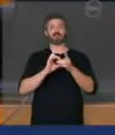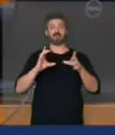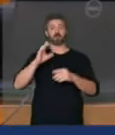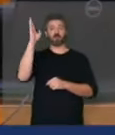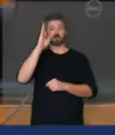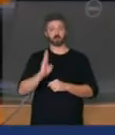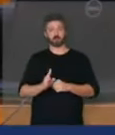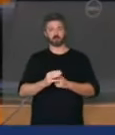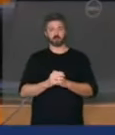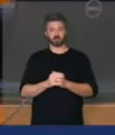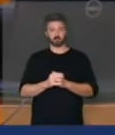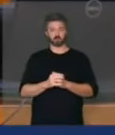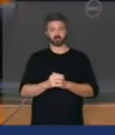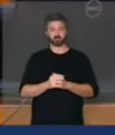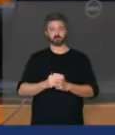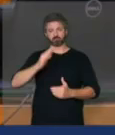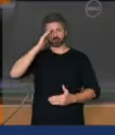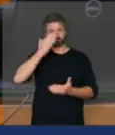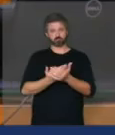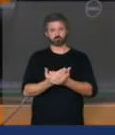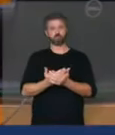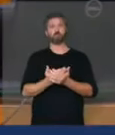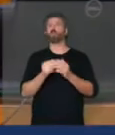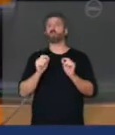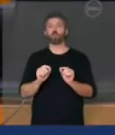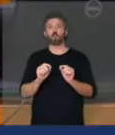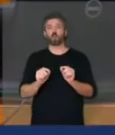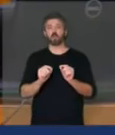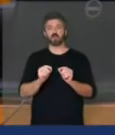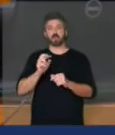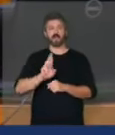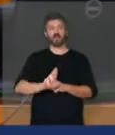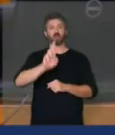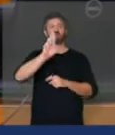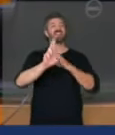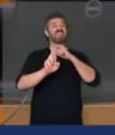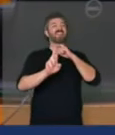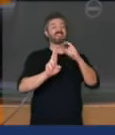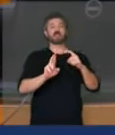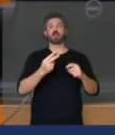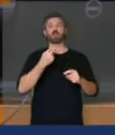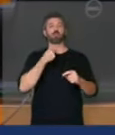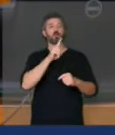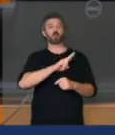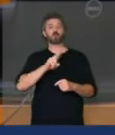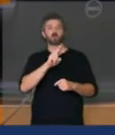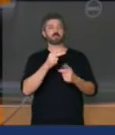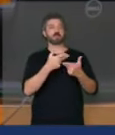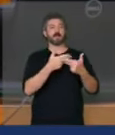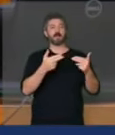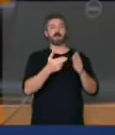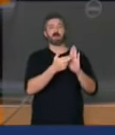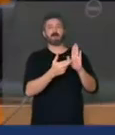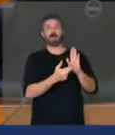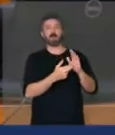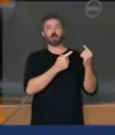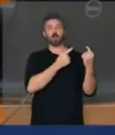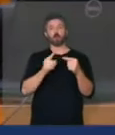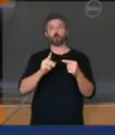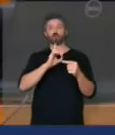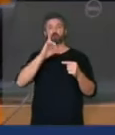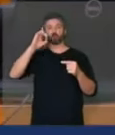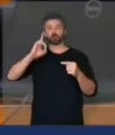de Direito com a convicção de que nenhuma autoridade pode utilizar instrumentos de exceção contrário ao direito